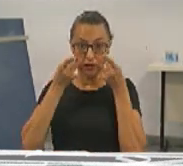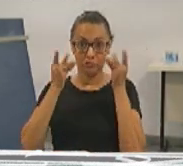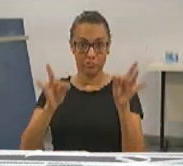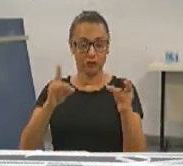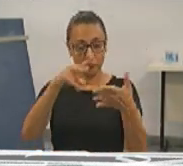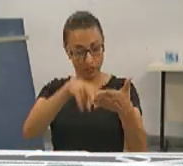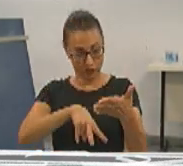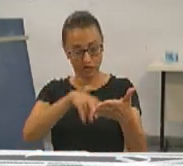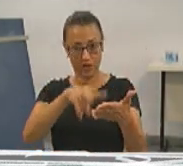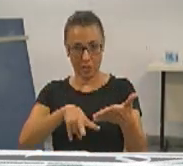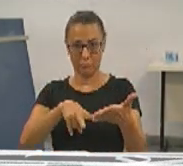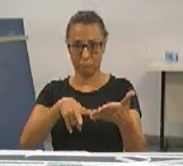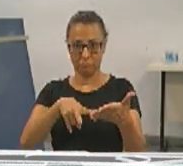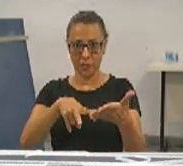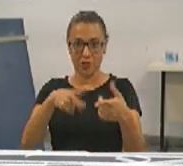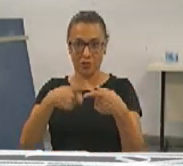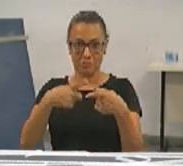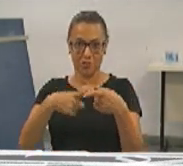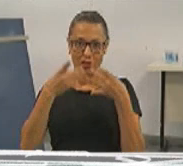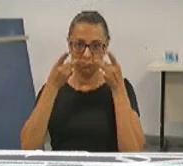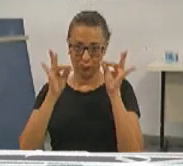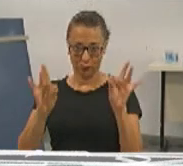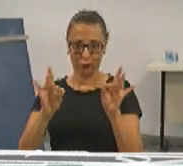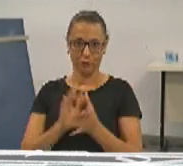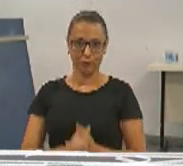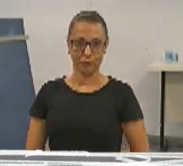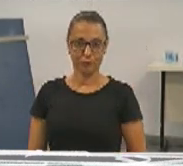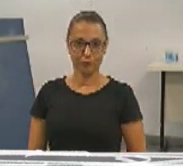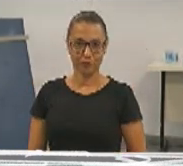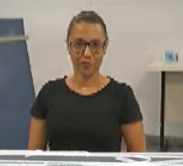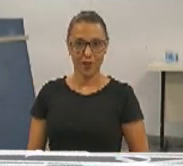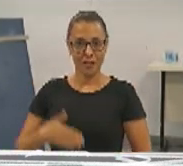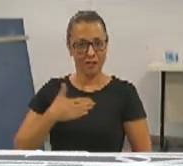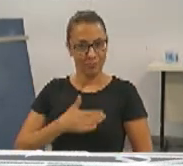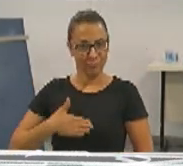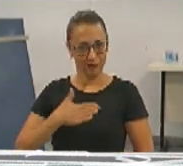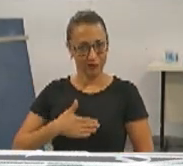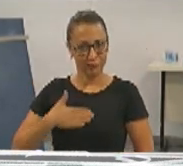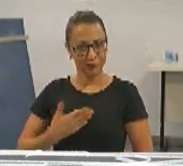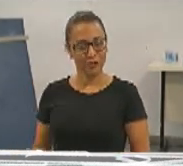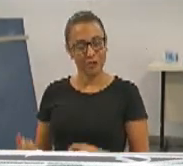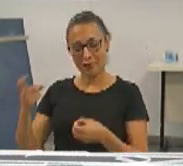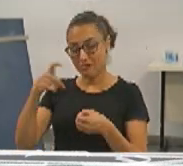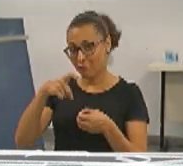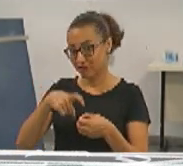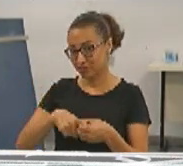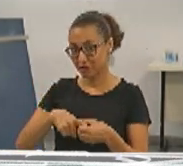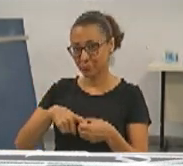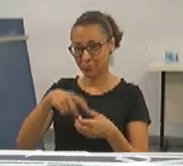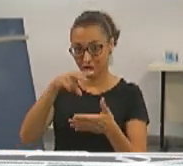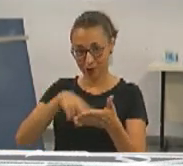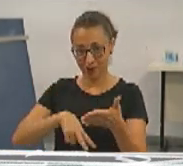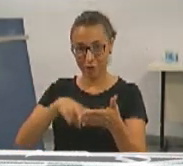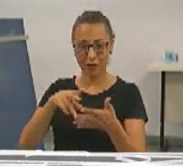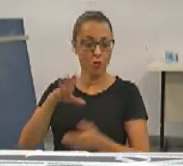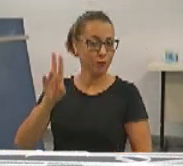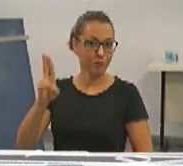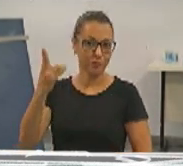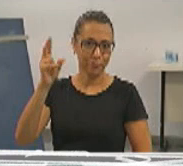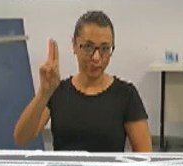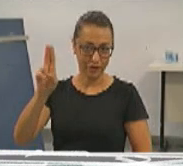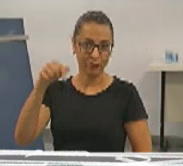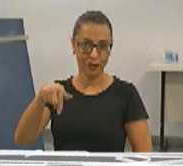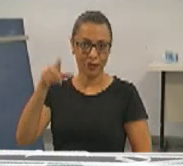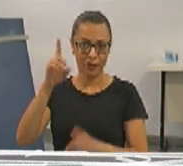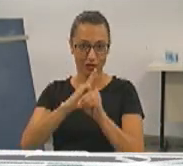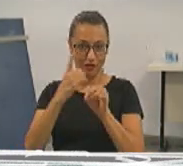leitura agora desse pronunciamento. É com grande satisfação que eu retorno ao HU, o FGD, pois, assim como